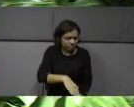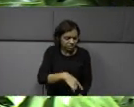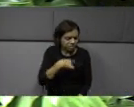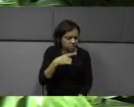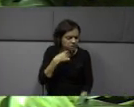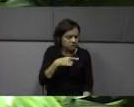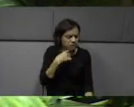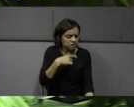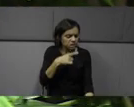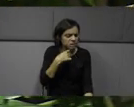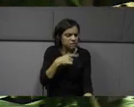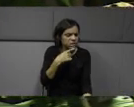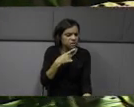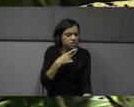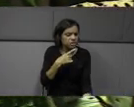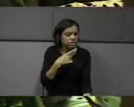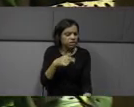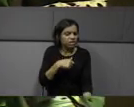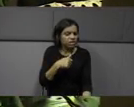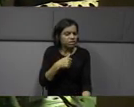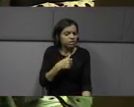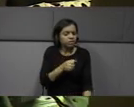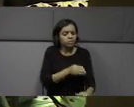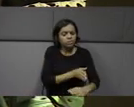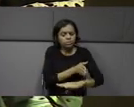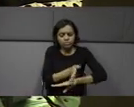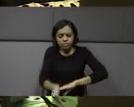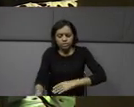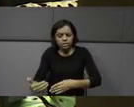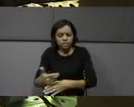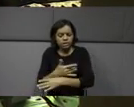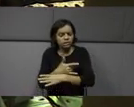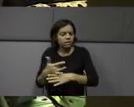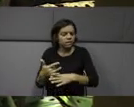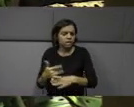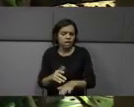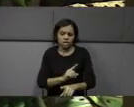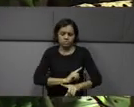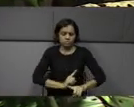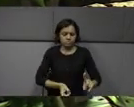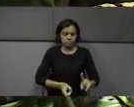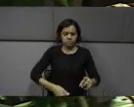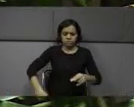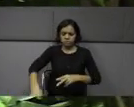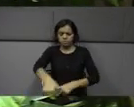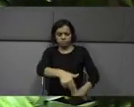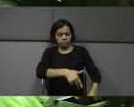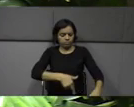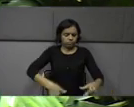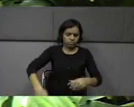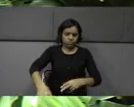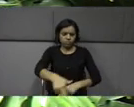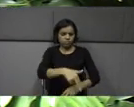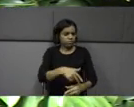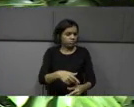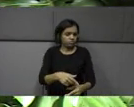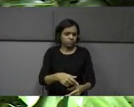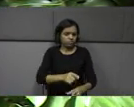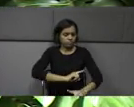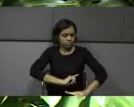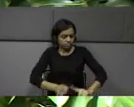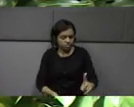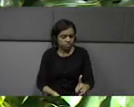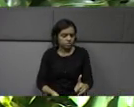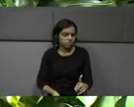automaticamente tutelado ambiente cidade então ela não pode é circular de uma forma universal ela não